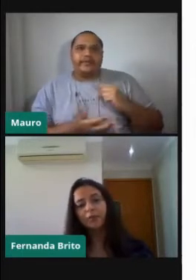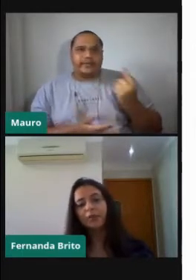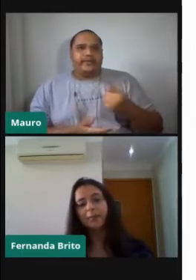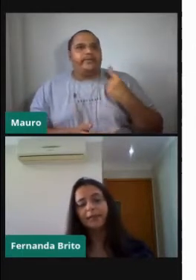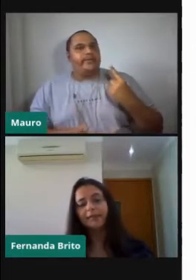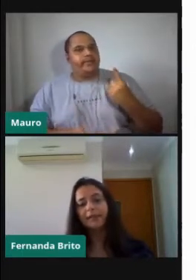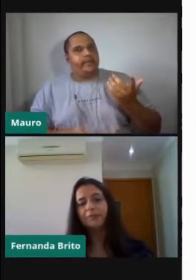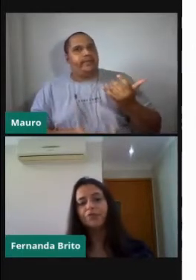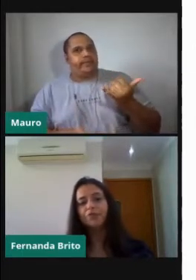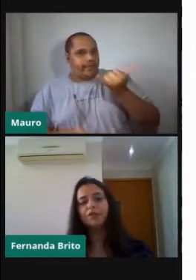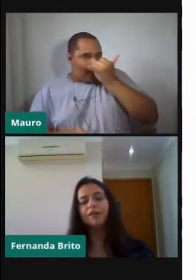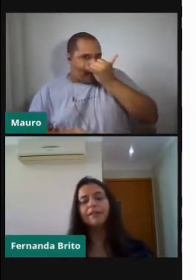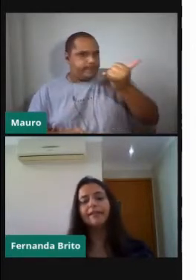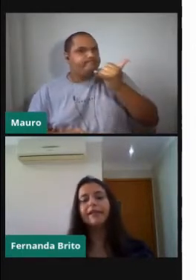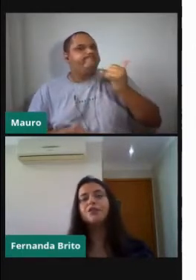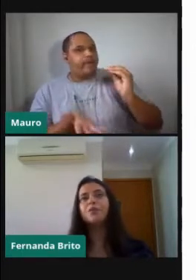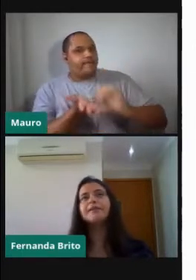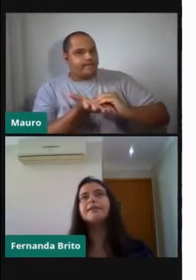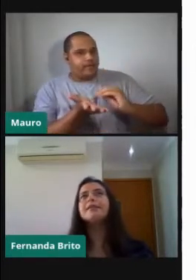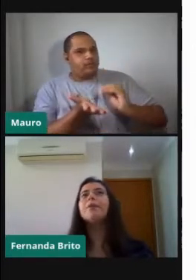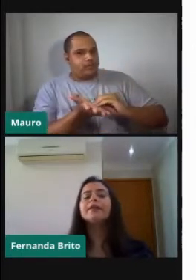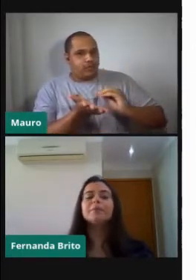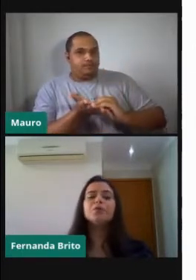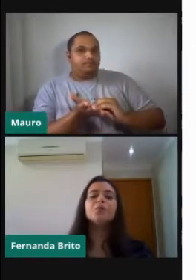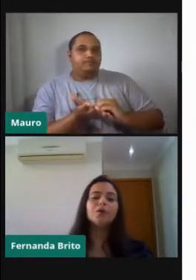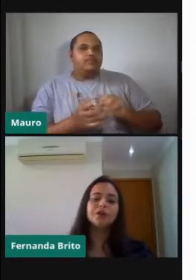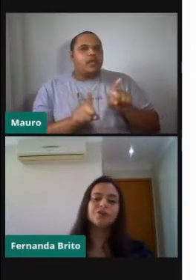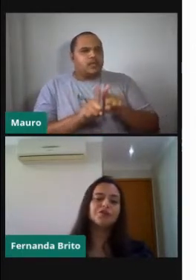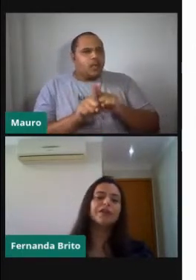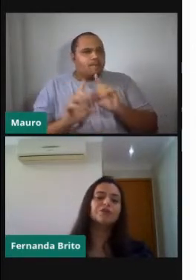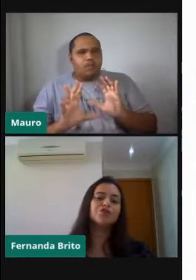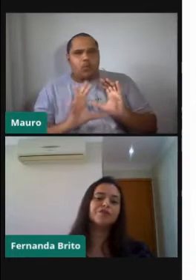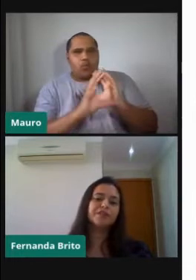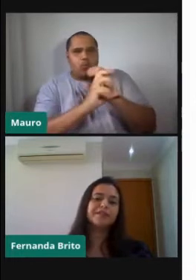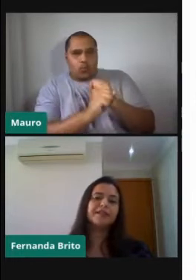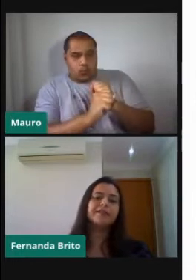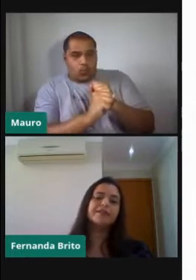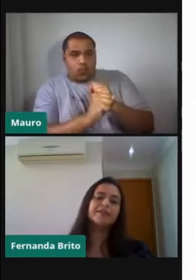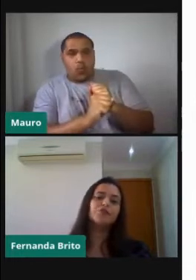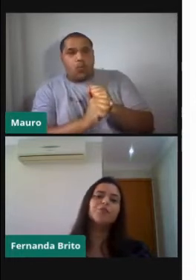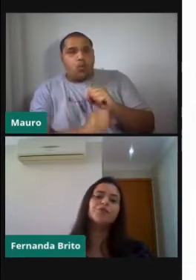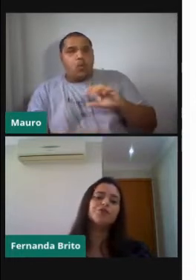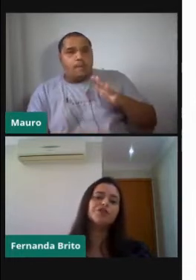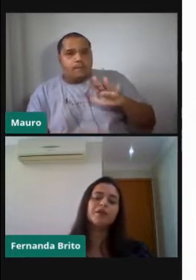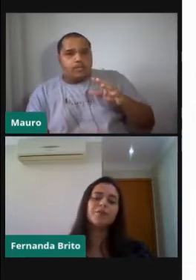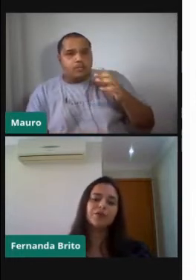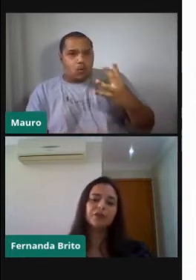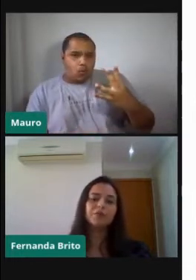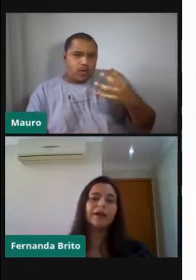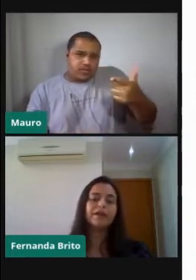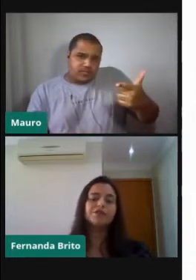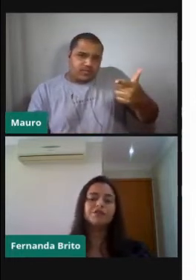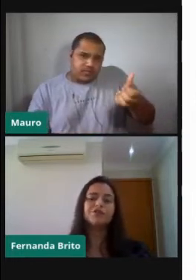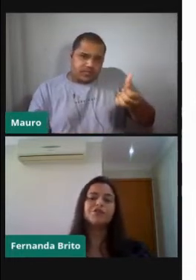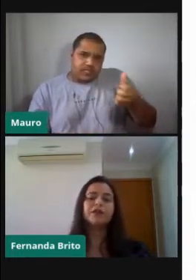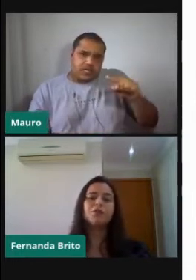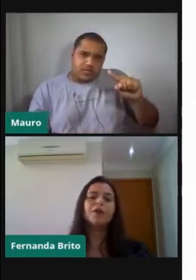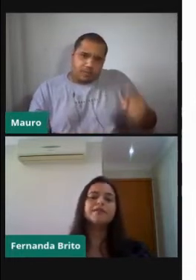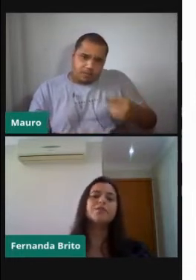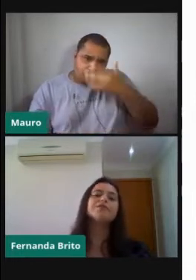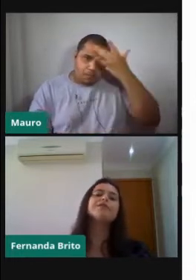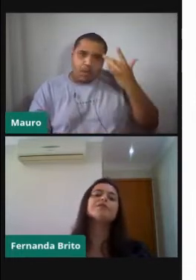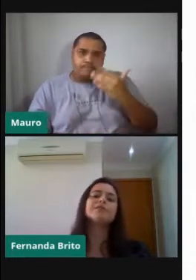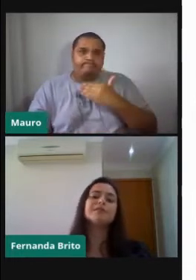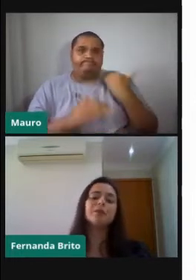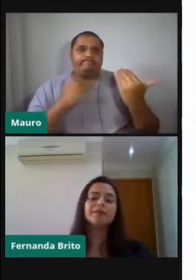e contabilizamos cerca de 450 mil mortes, né, no dia 26, era esse número, hoje já é um pouquinho mais, a gente já está